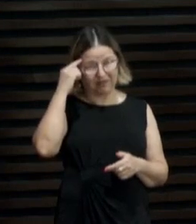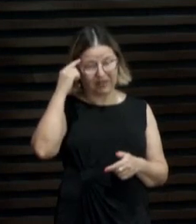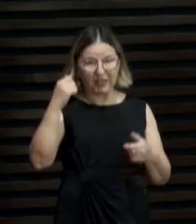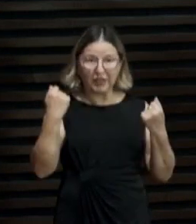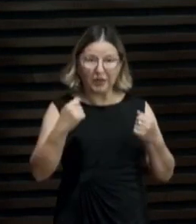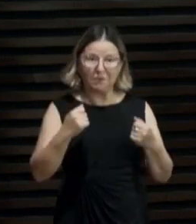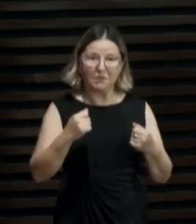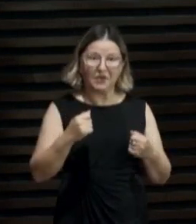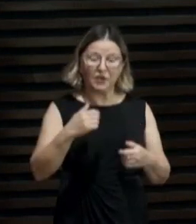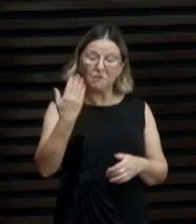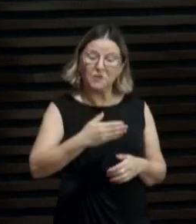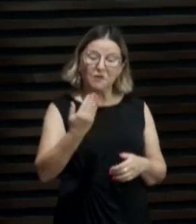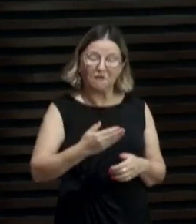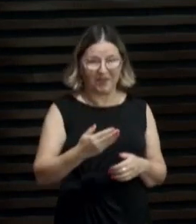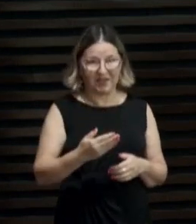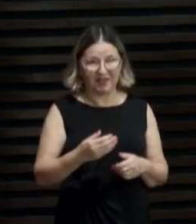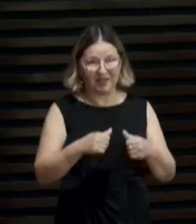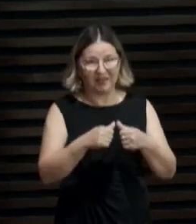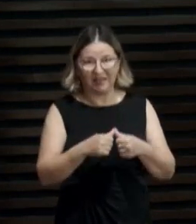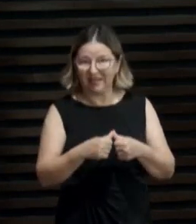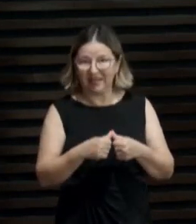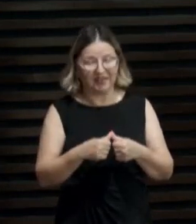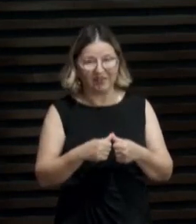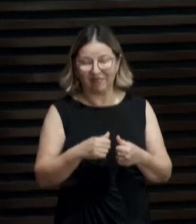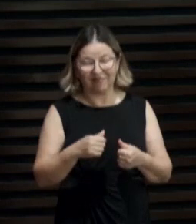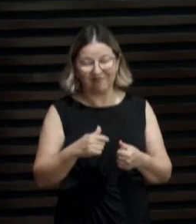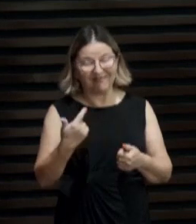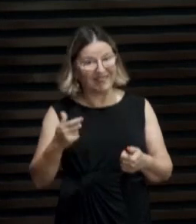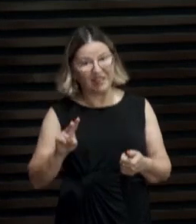Por quê? Porque a ciência trata com dados